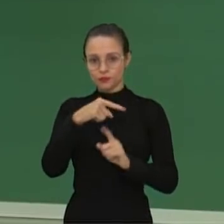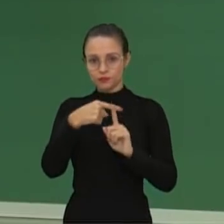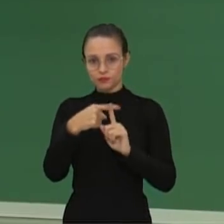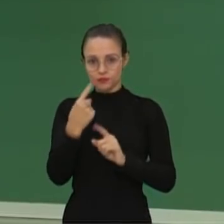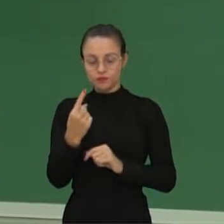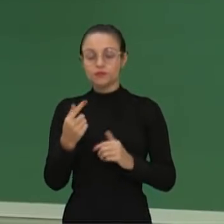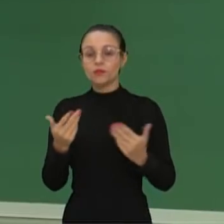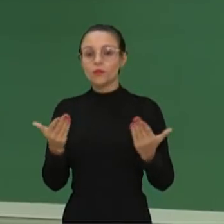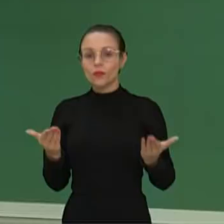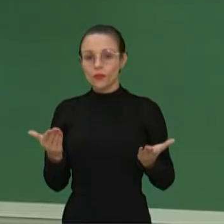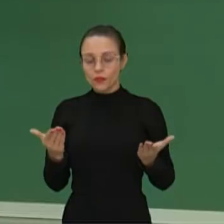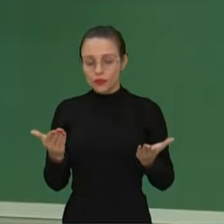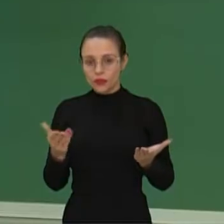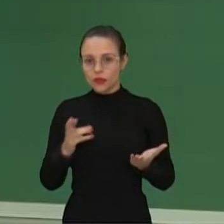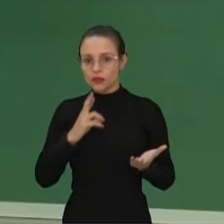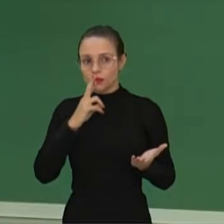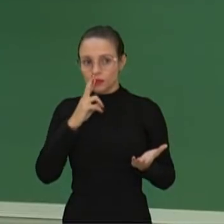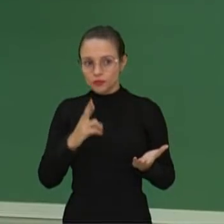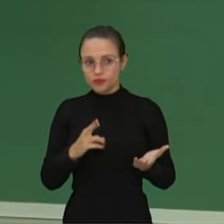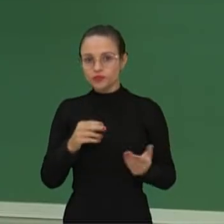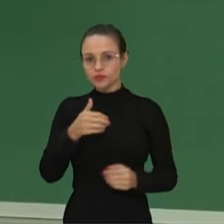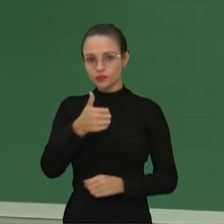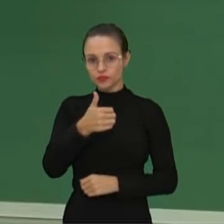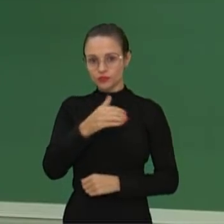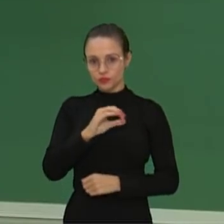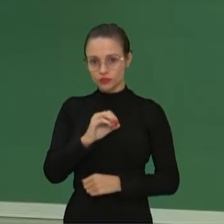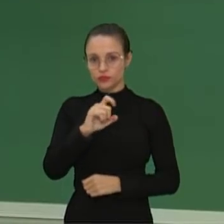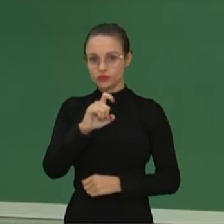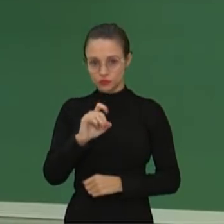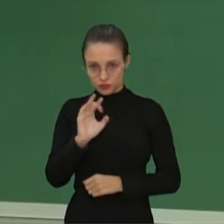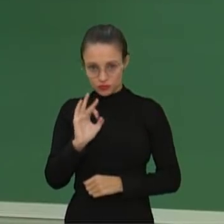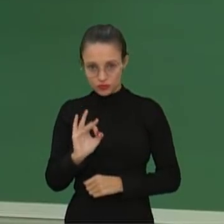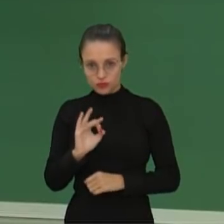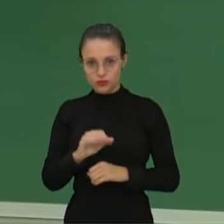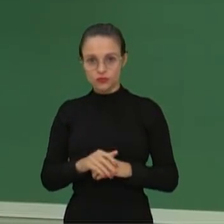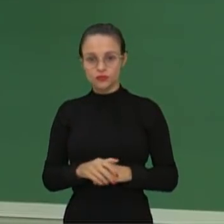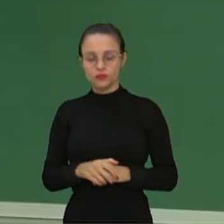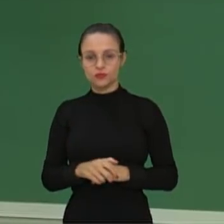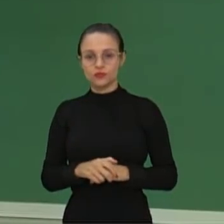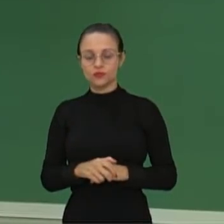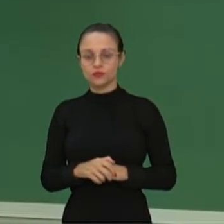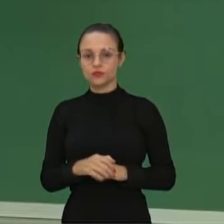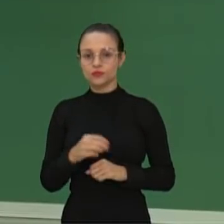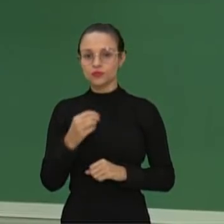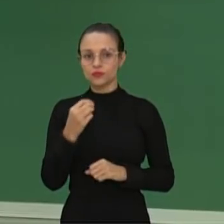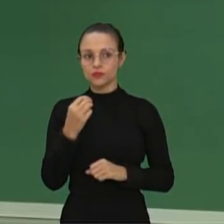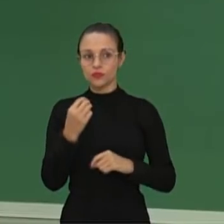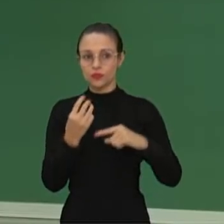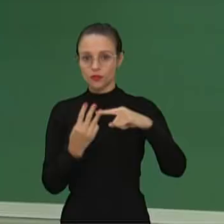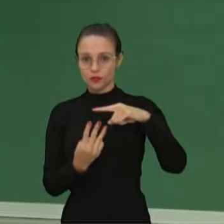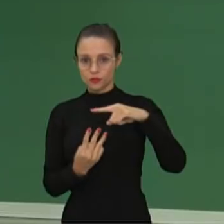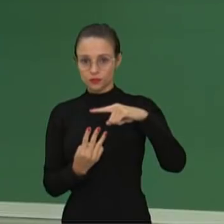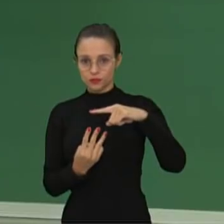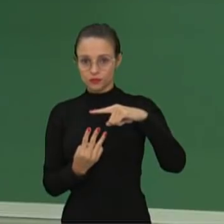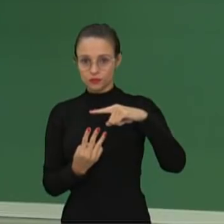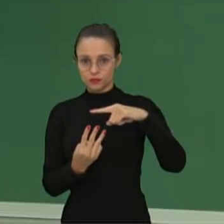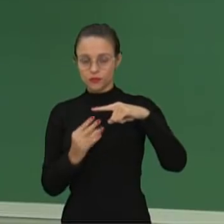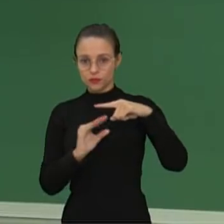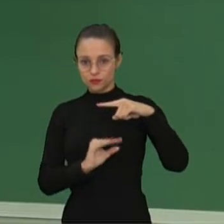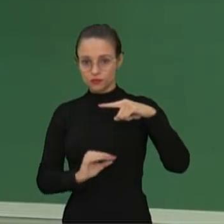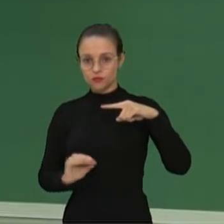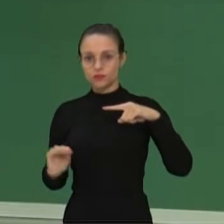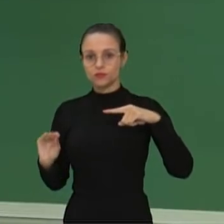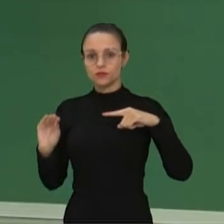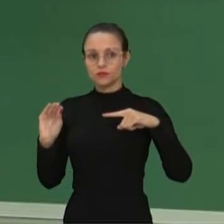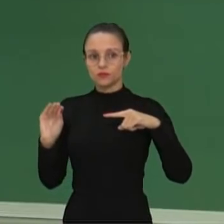dar quanto? Vai dar 10x, certo? E o 3 que está dividindo vai passar para o outro lado, né,